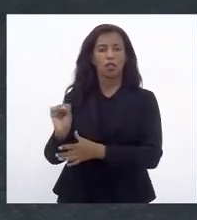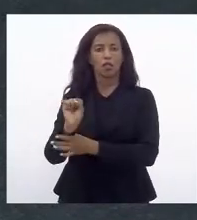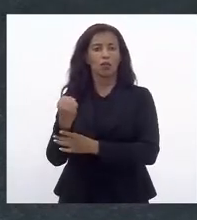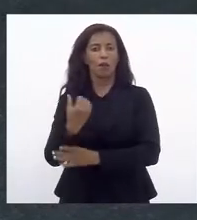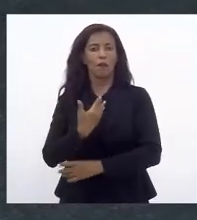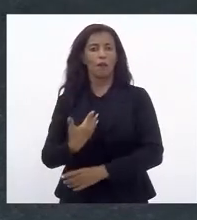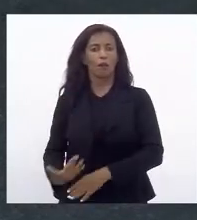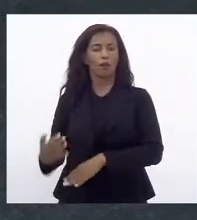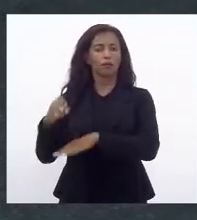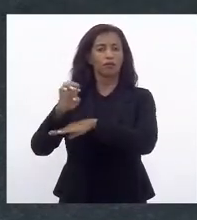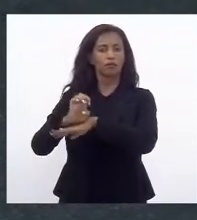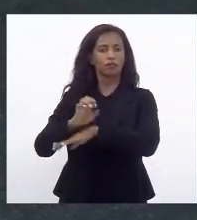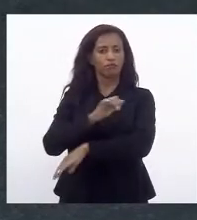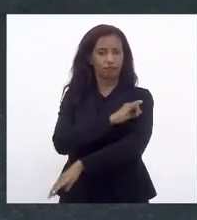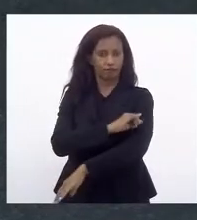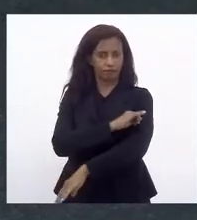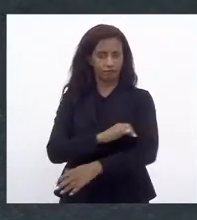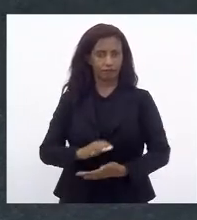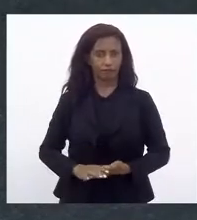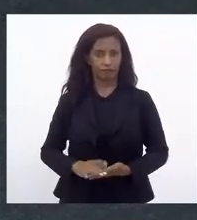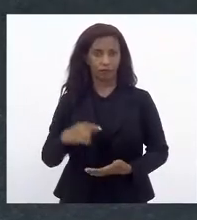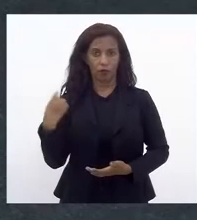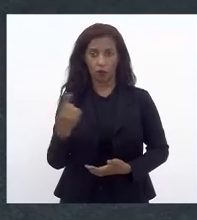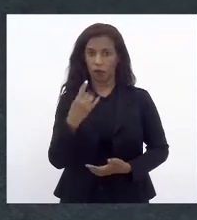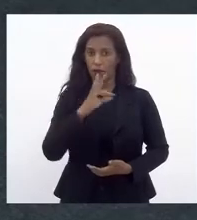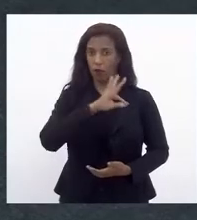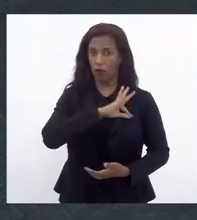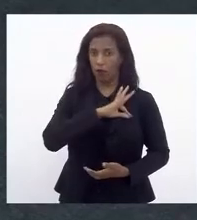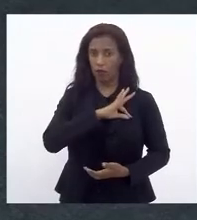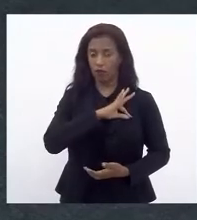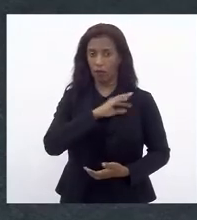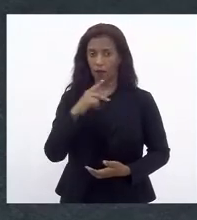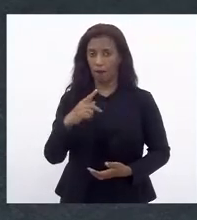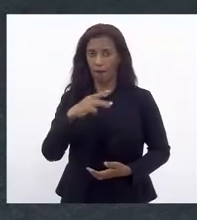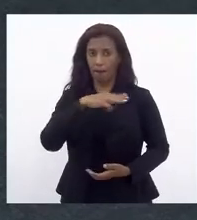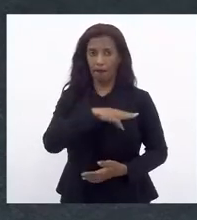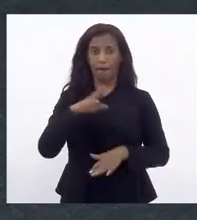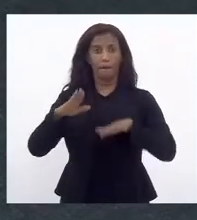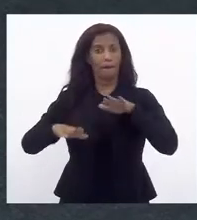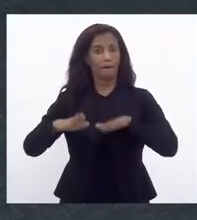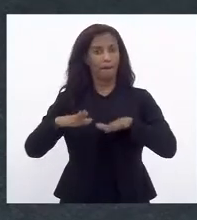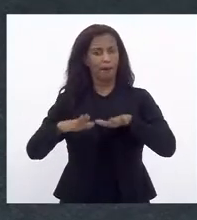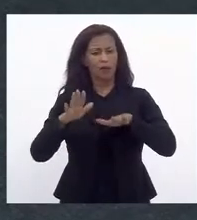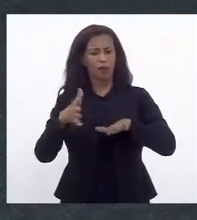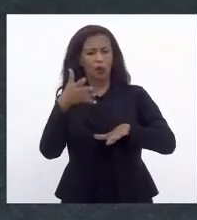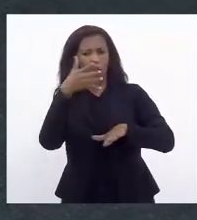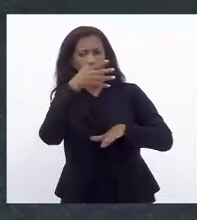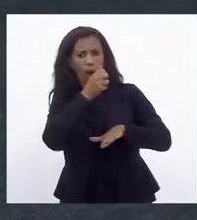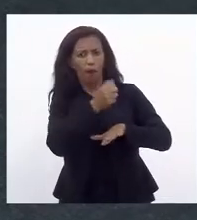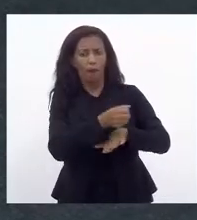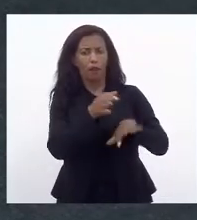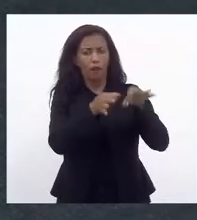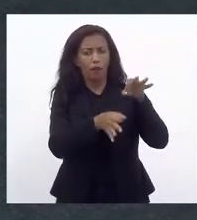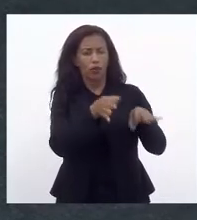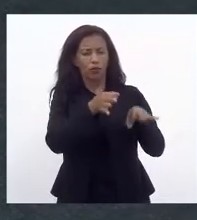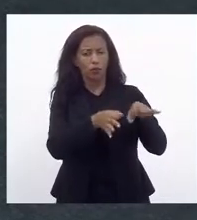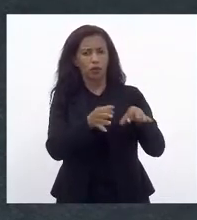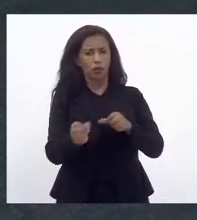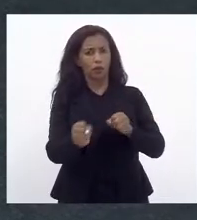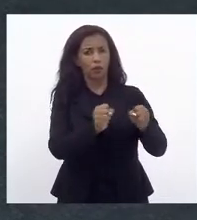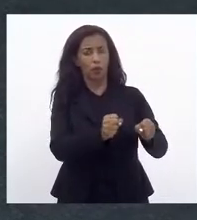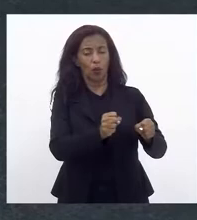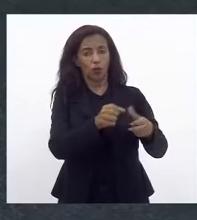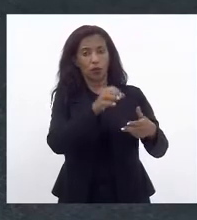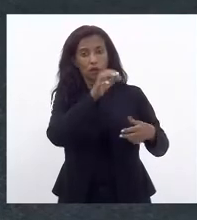pública aqui no estado do Rio de Janeiro. Nós temos policiais militares que, mesmo tendo sido absolvidos pelo Poder Judiciário